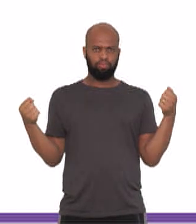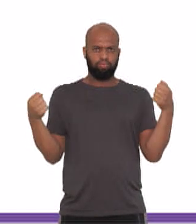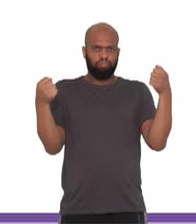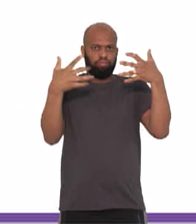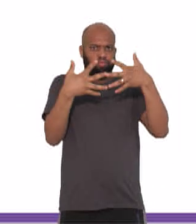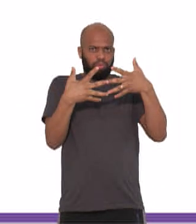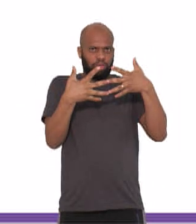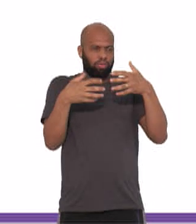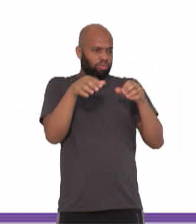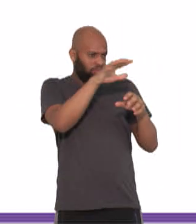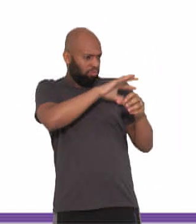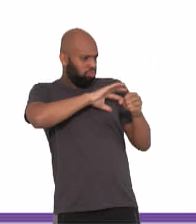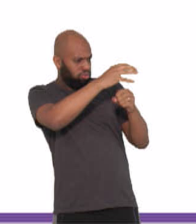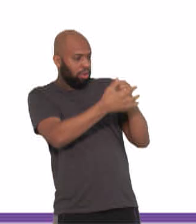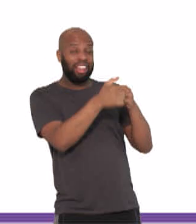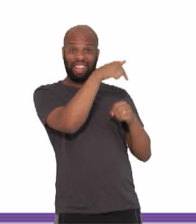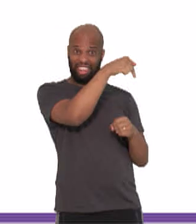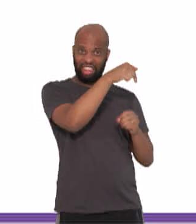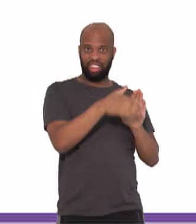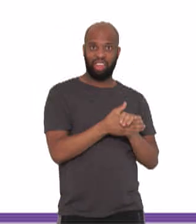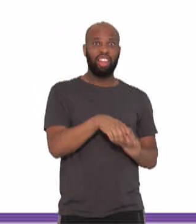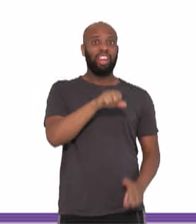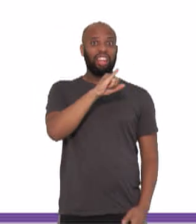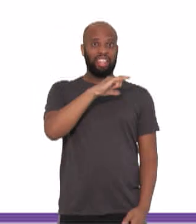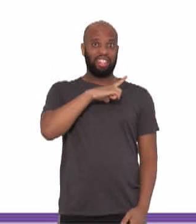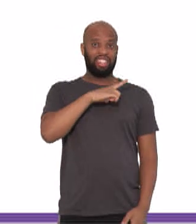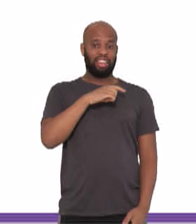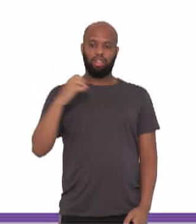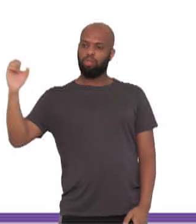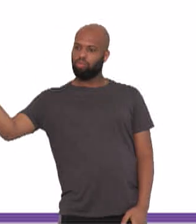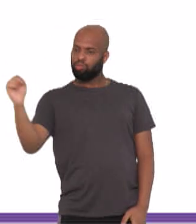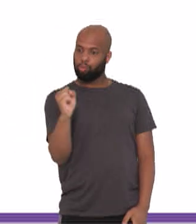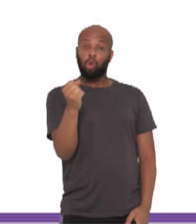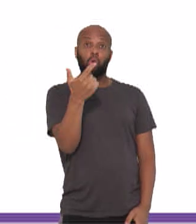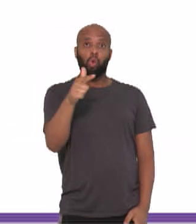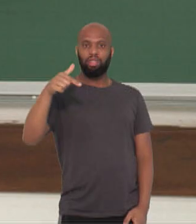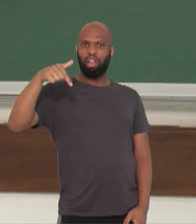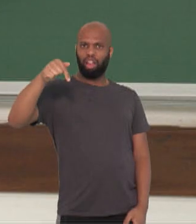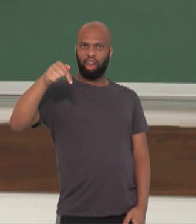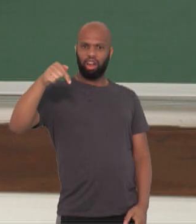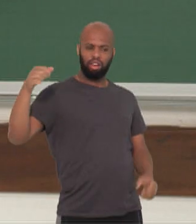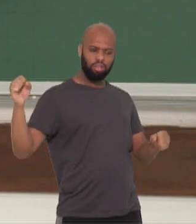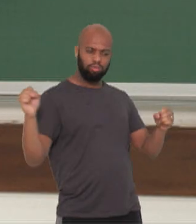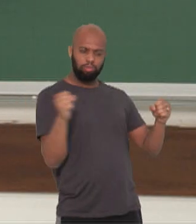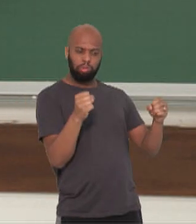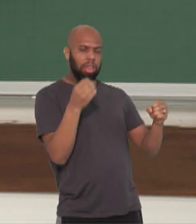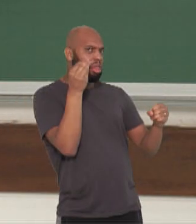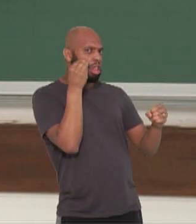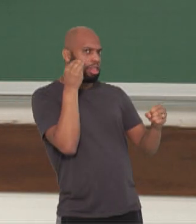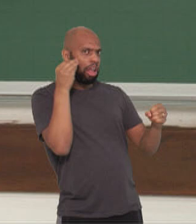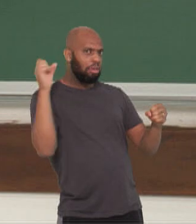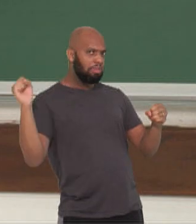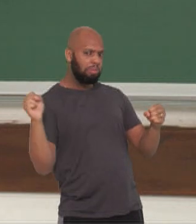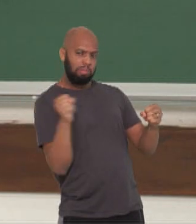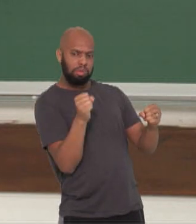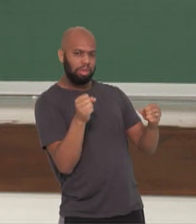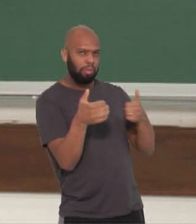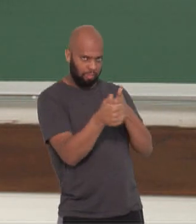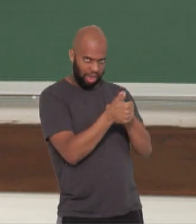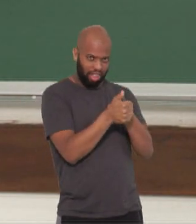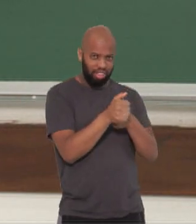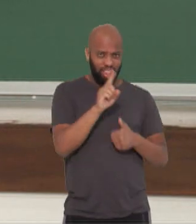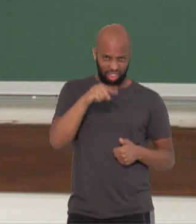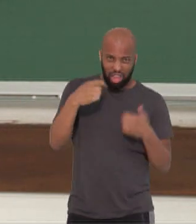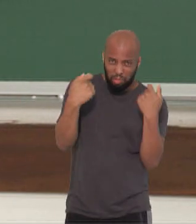Q se for colocado uma carga de prova. Será que isso ocorre de verdade? Será que o